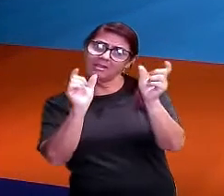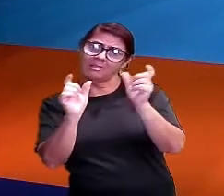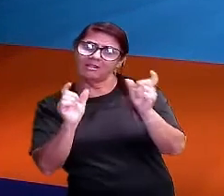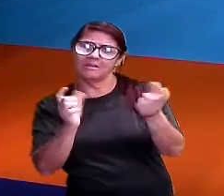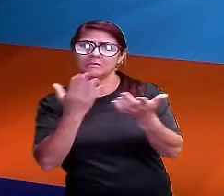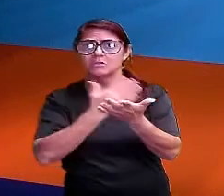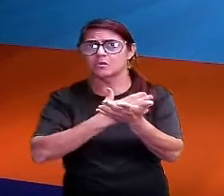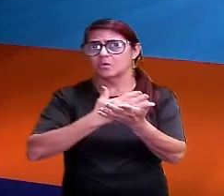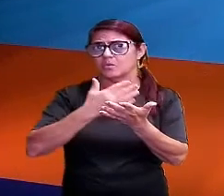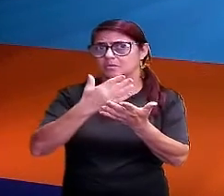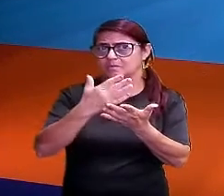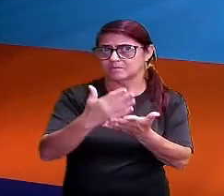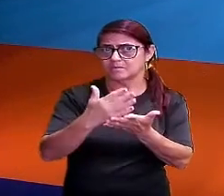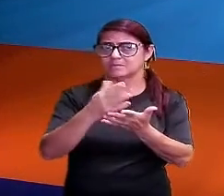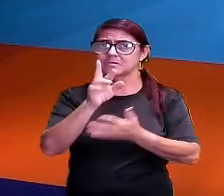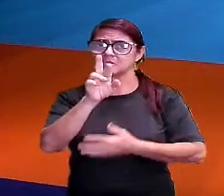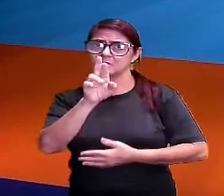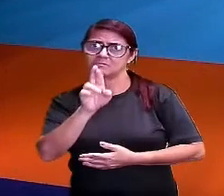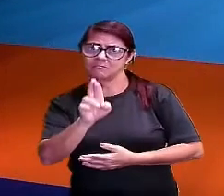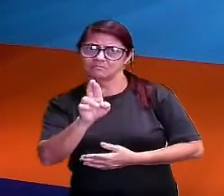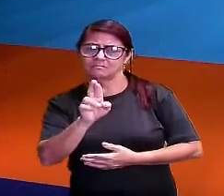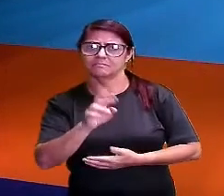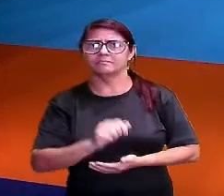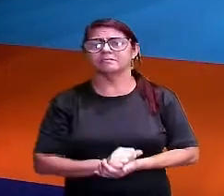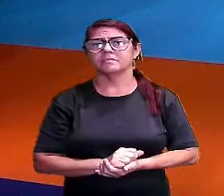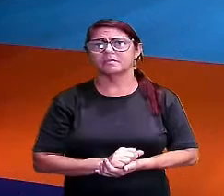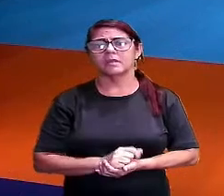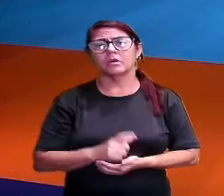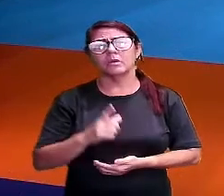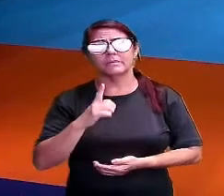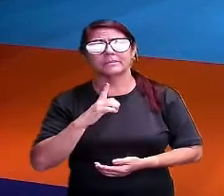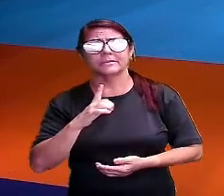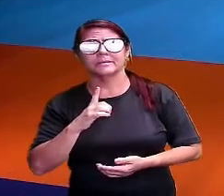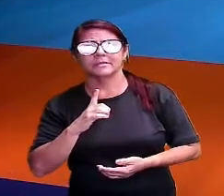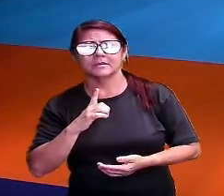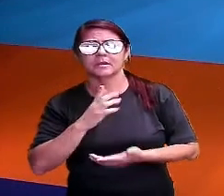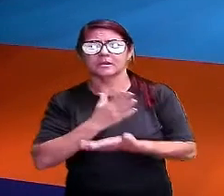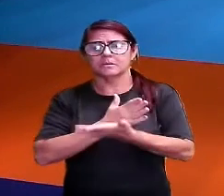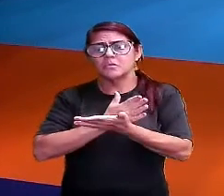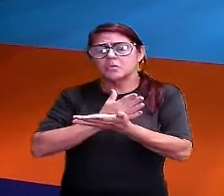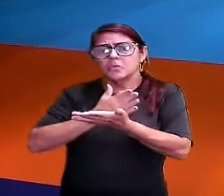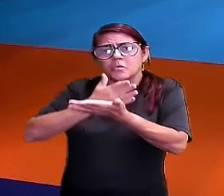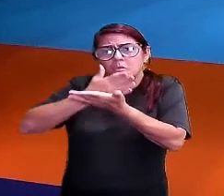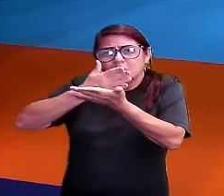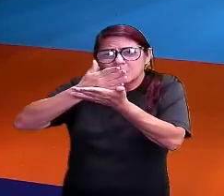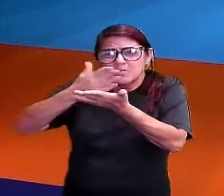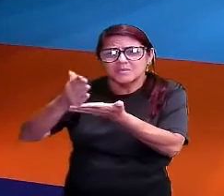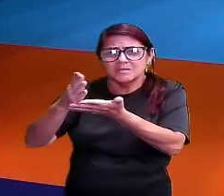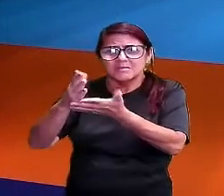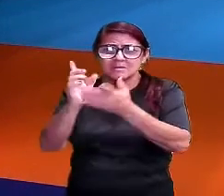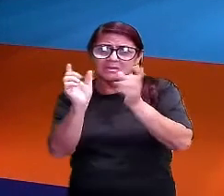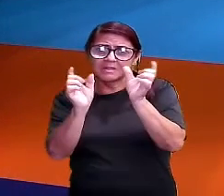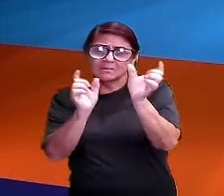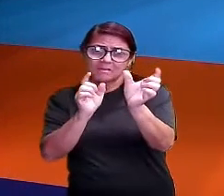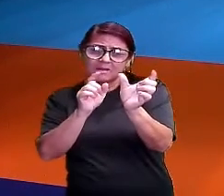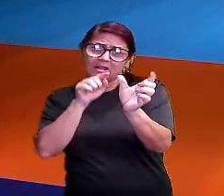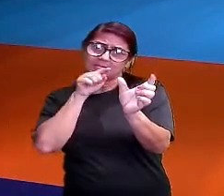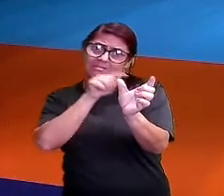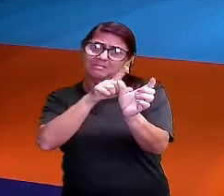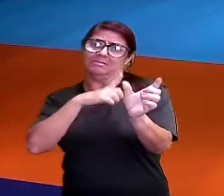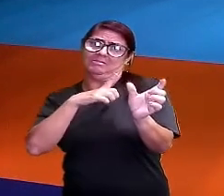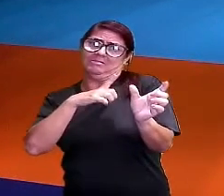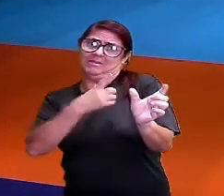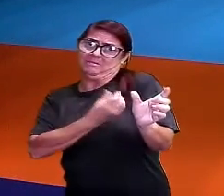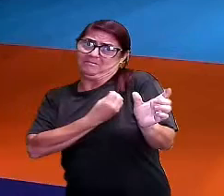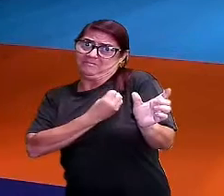com R inicial. O que é isso? É quando o R está no início da palavra. O R estando no início